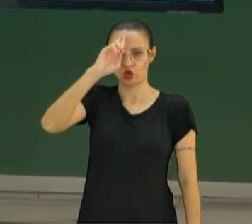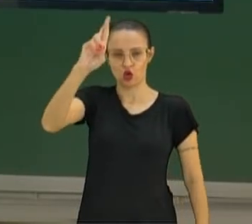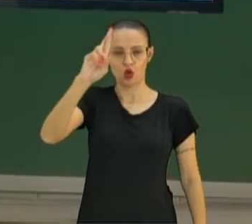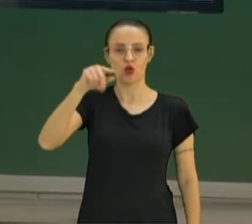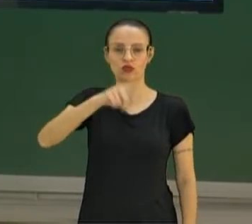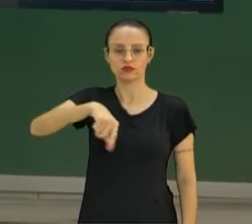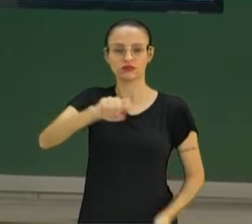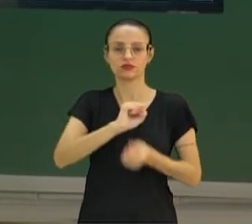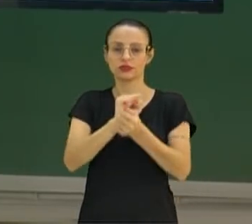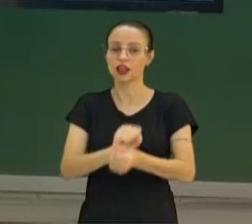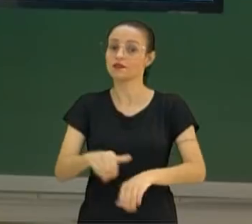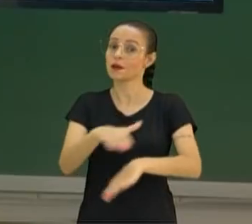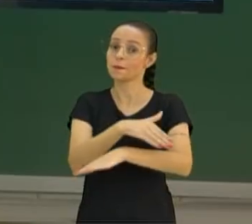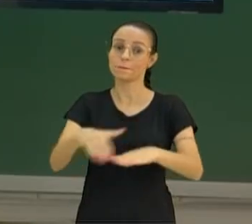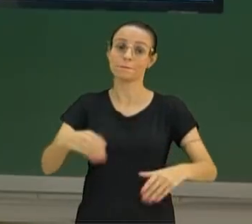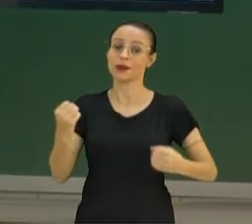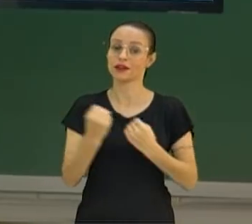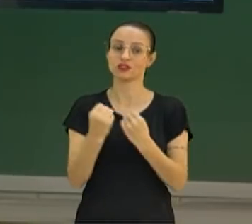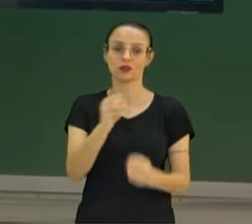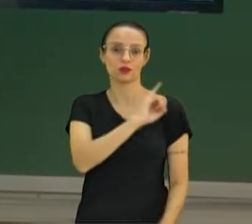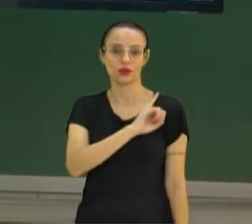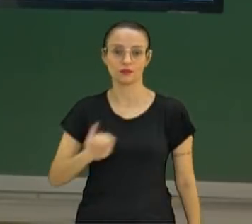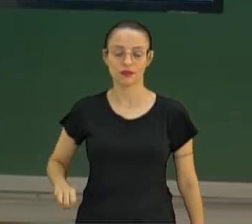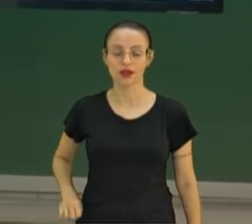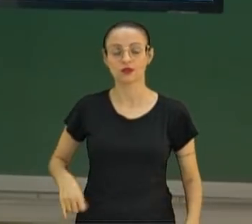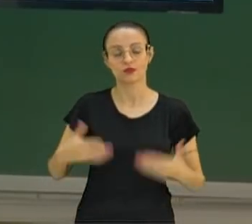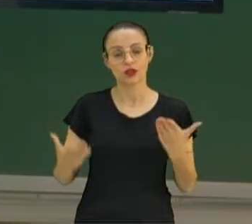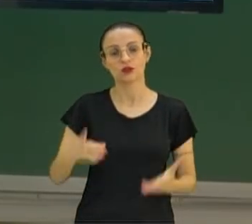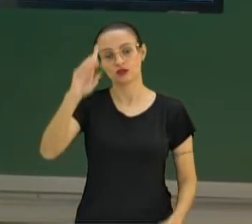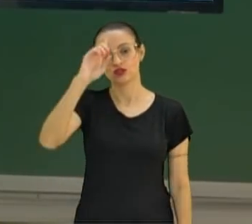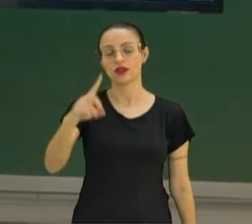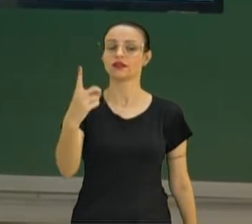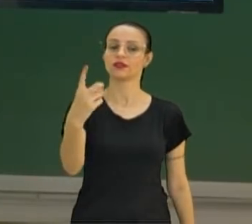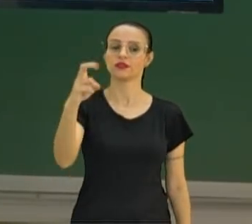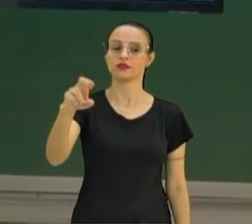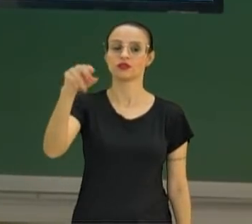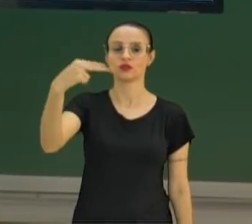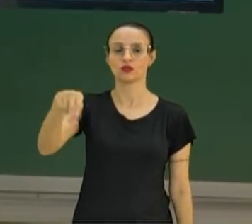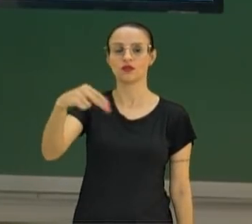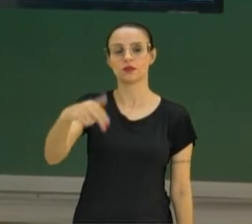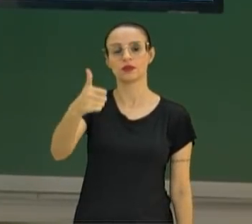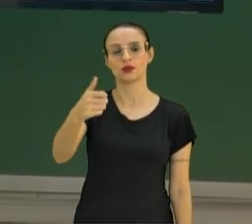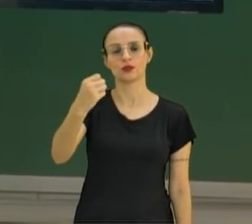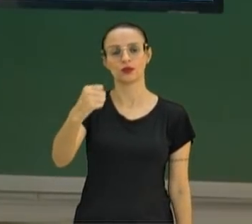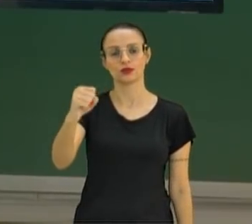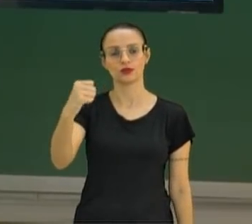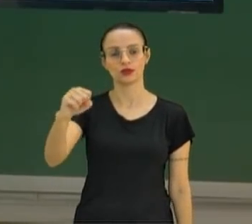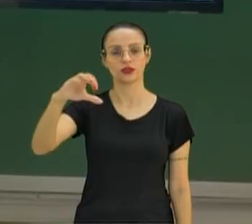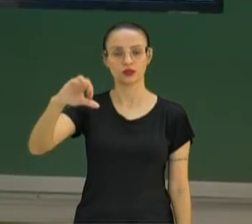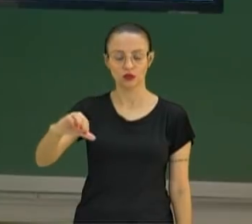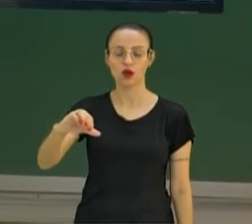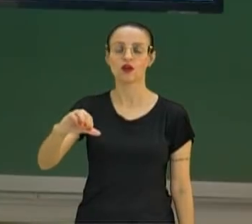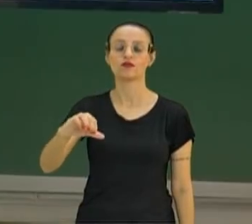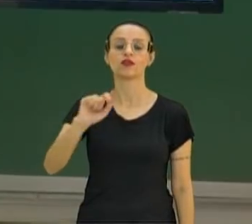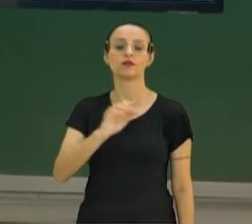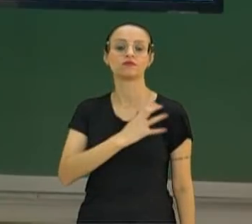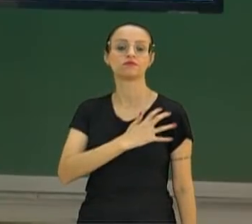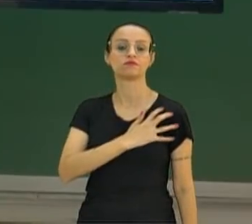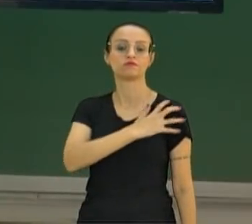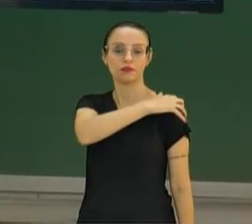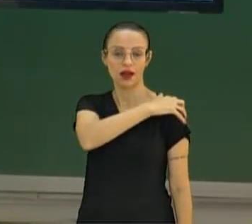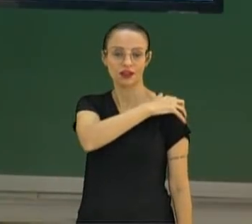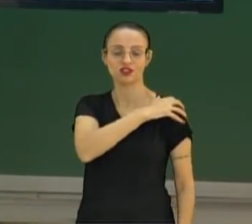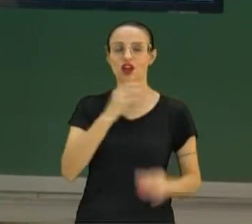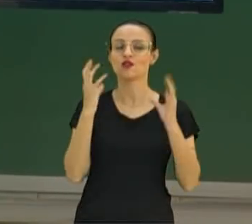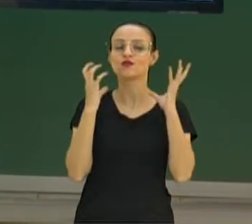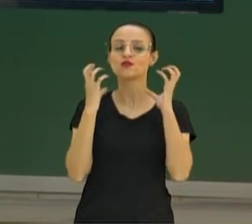nordestina, deixam de apoiar o Império, né? E no dia 15 de novembro de 1889, Marechal Deodoro da Fonseca,